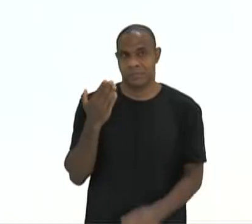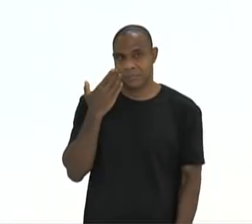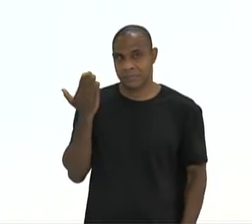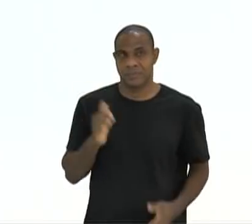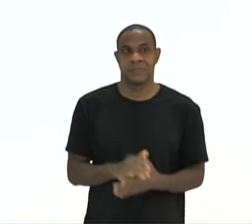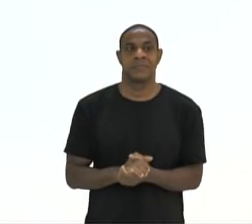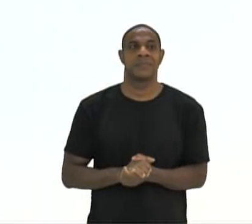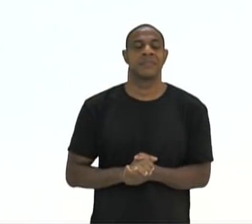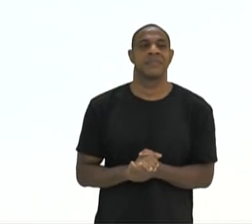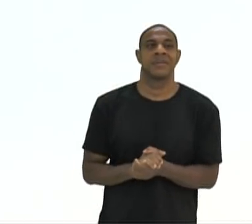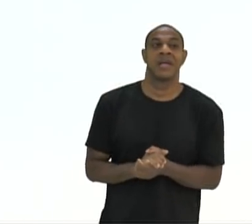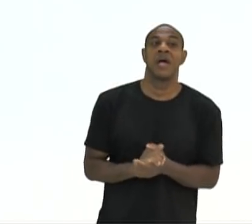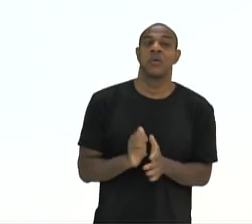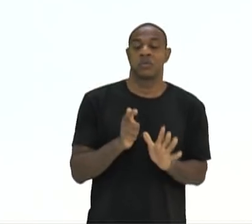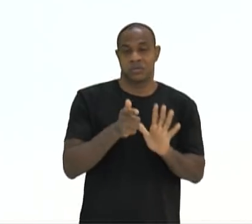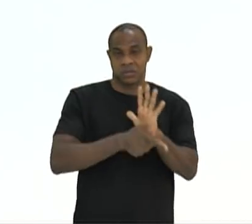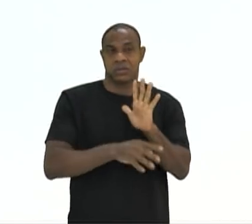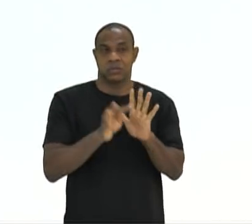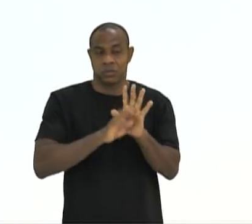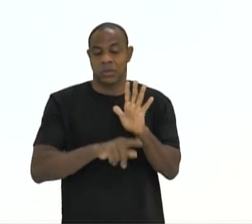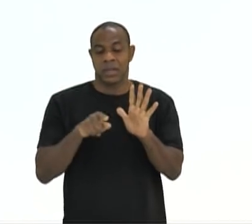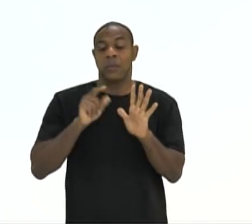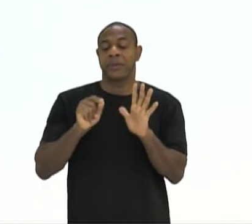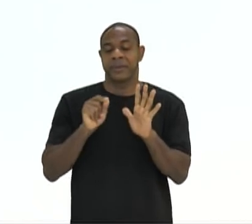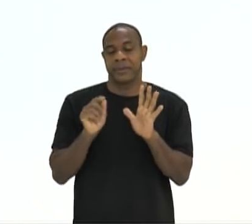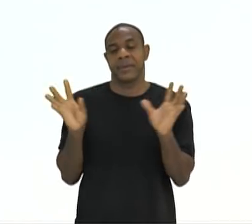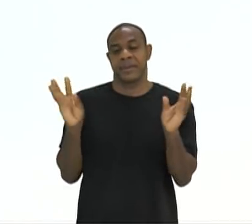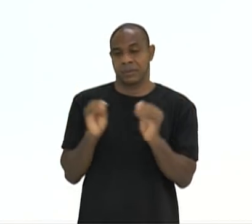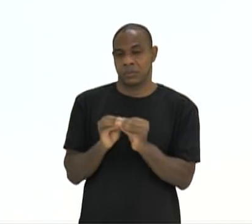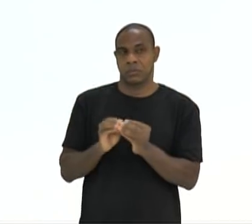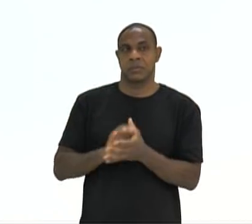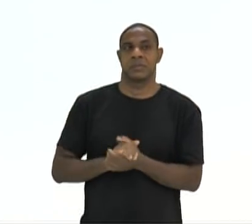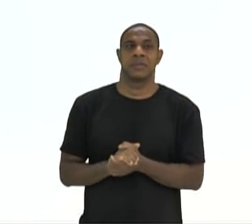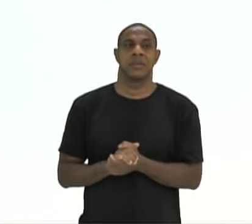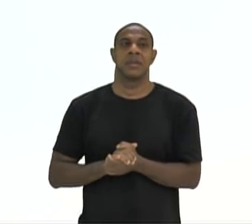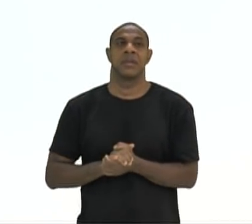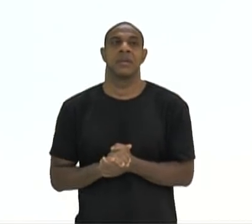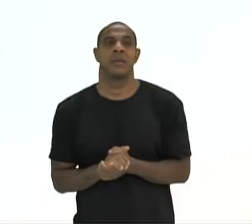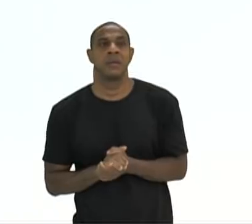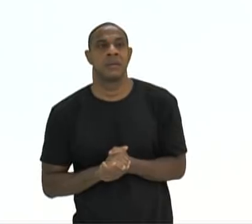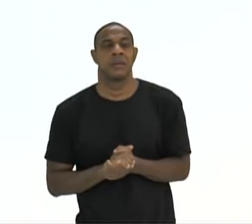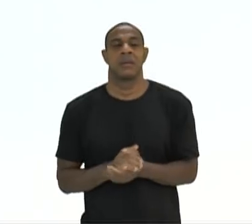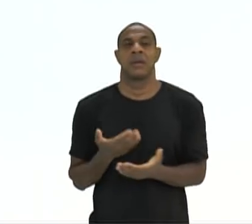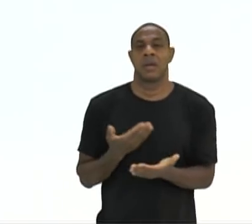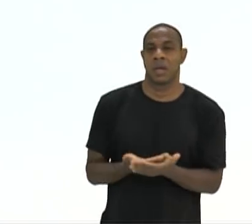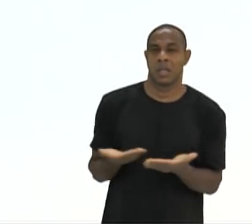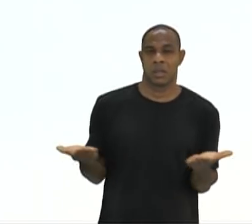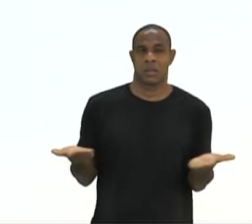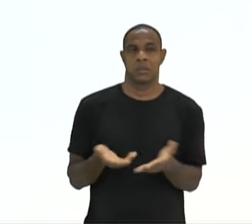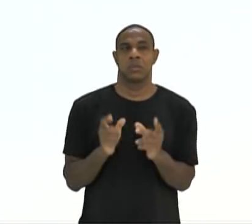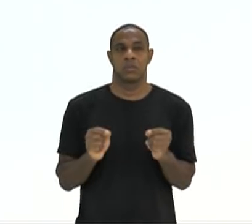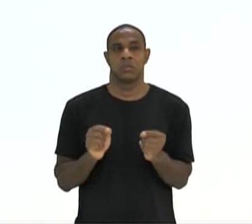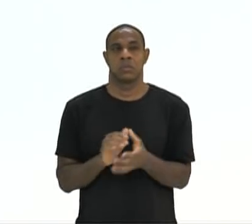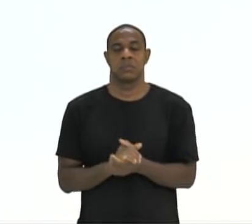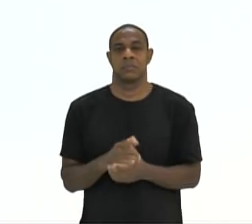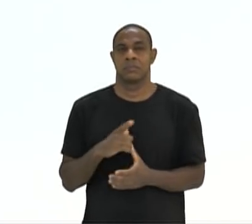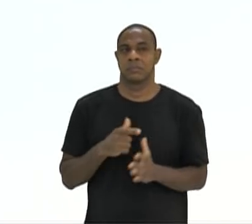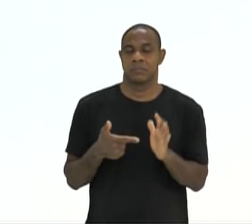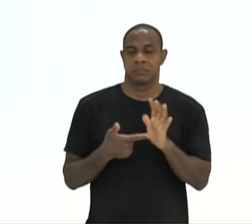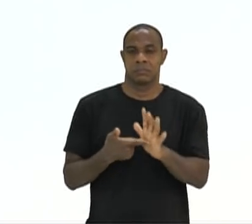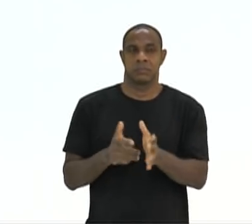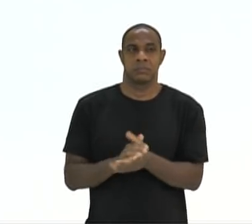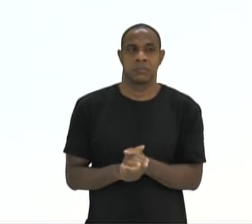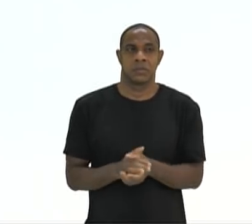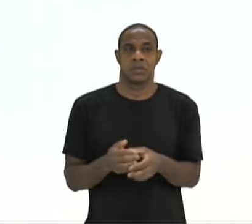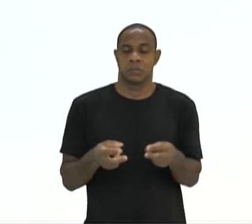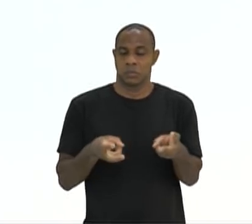estava difícil, né? A gente vem trabalhando esse gênero textual ao longo dessa aula. Então, a nossa aula hoje consistiu em explorar um